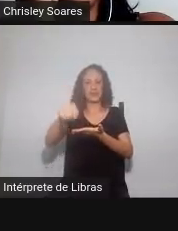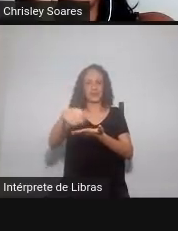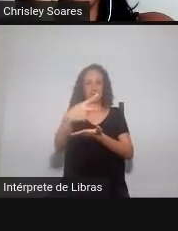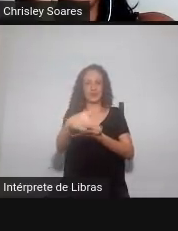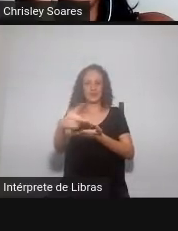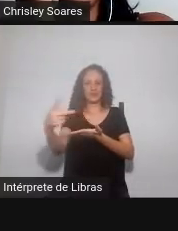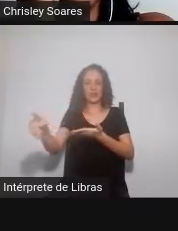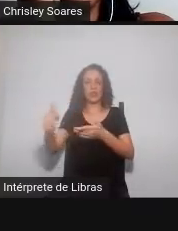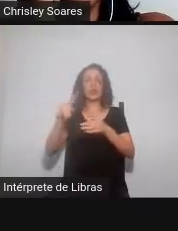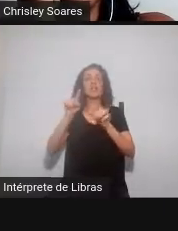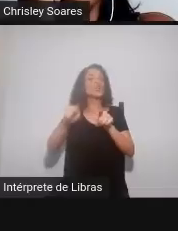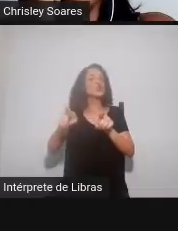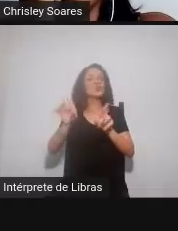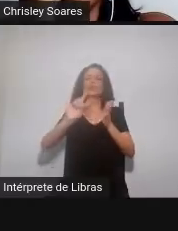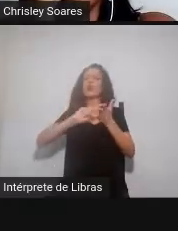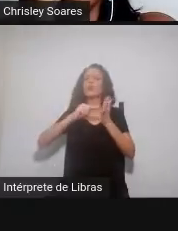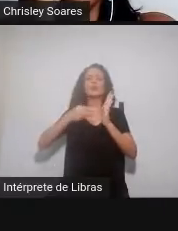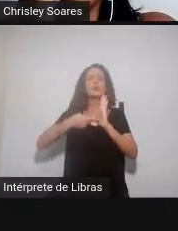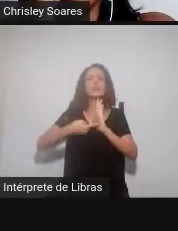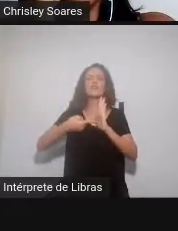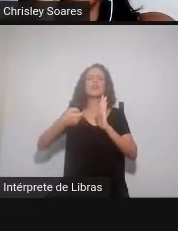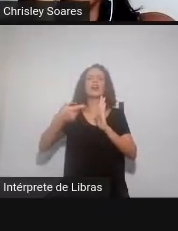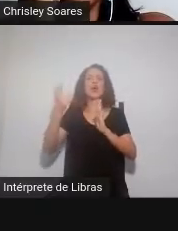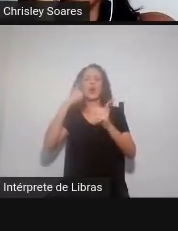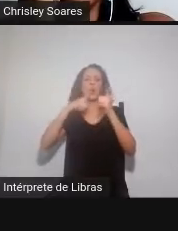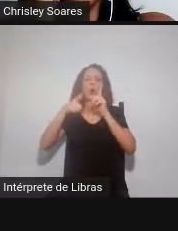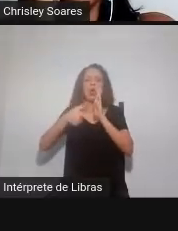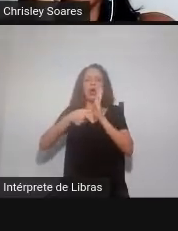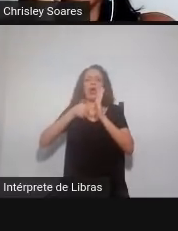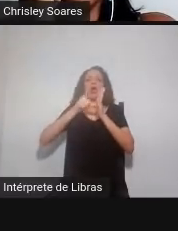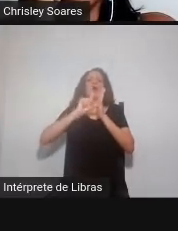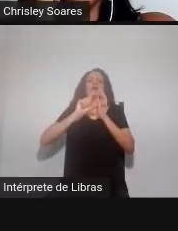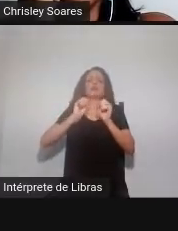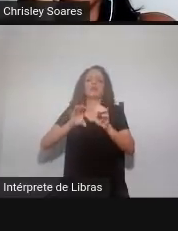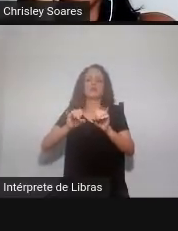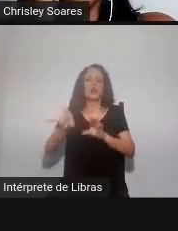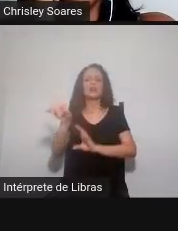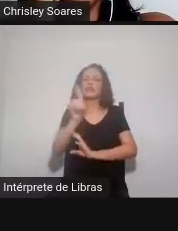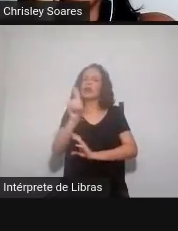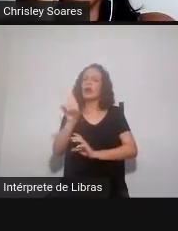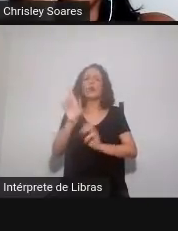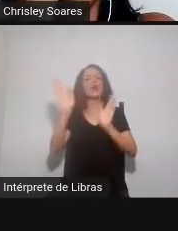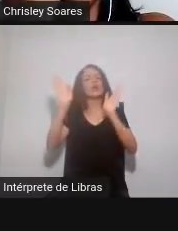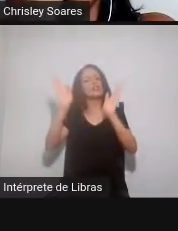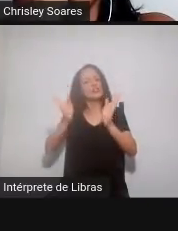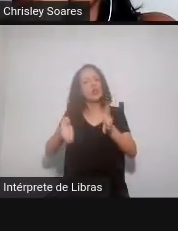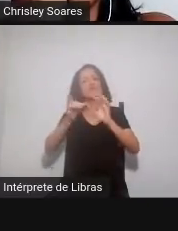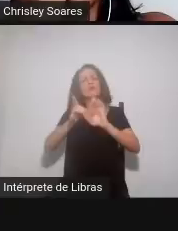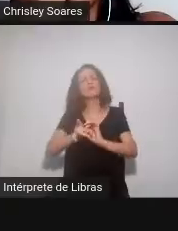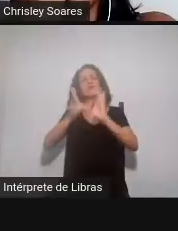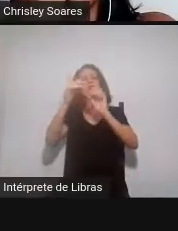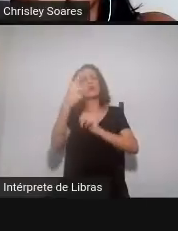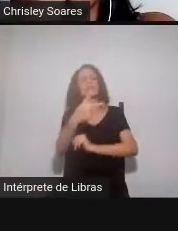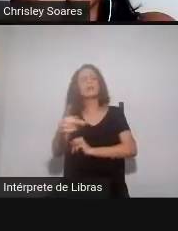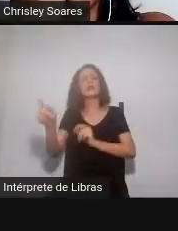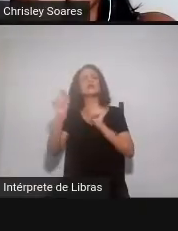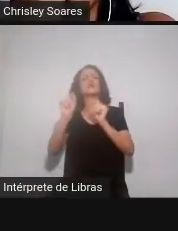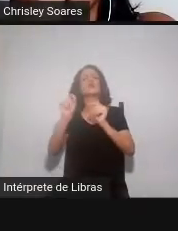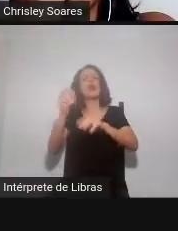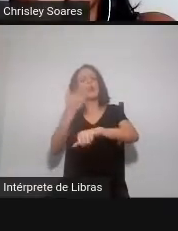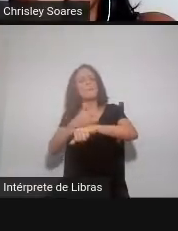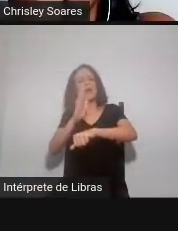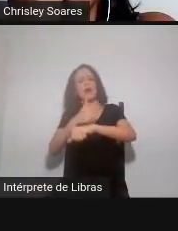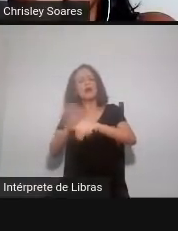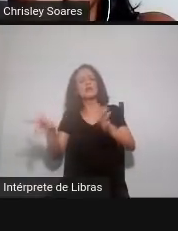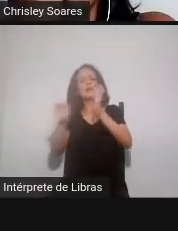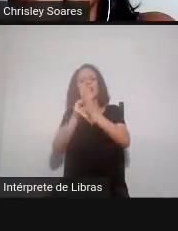antecipar práticas do ensino fundamental. É permitir que acessem a escrita como objeto cultural, que participem